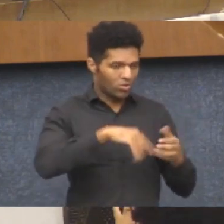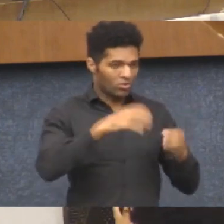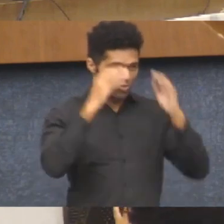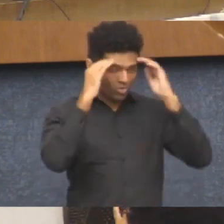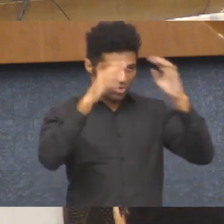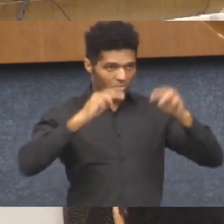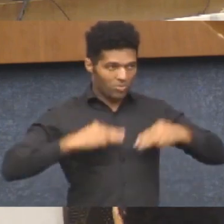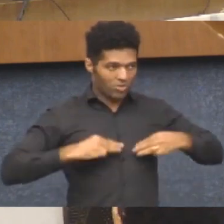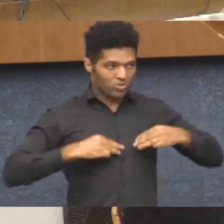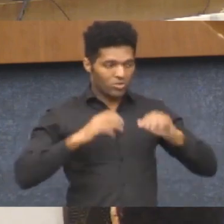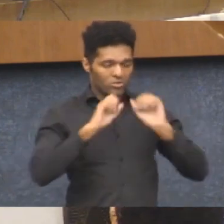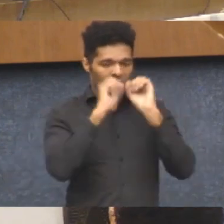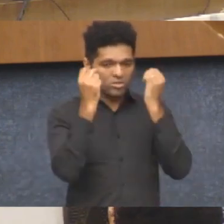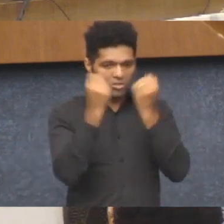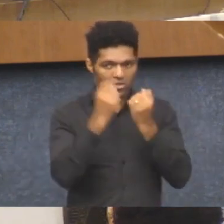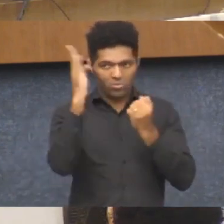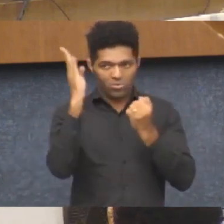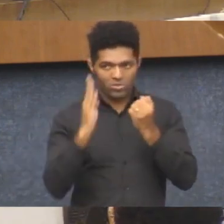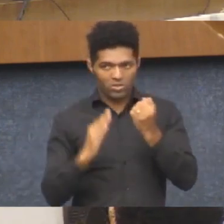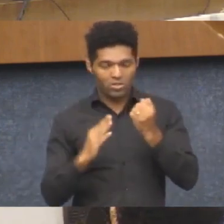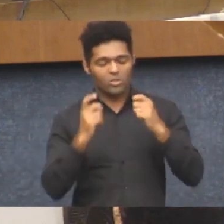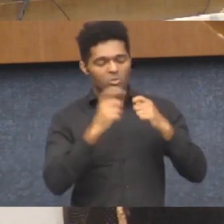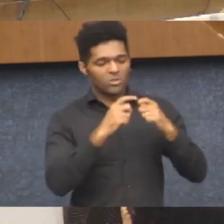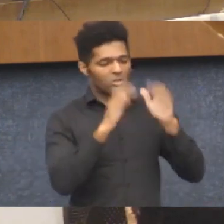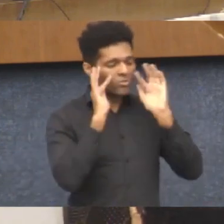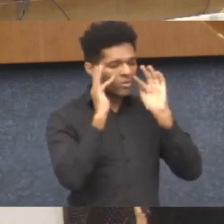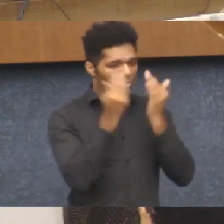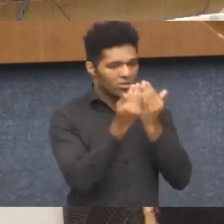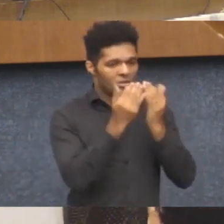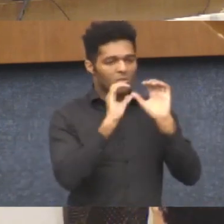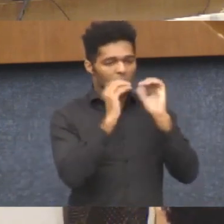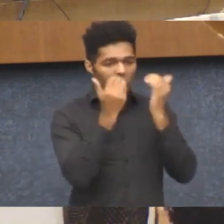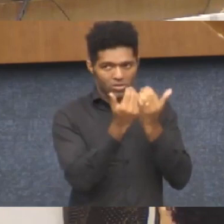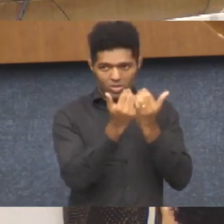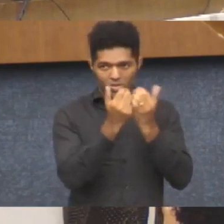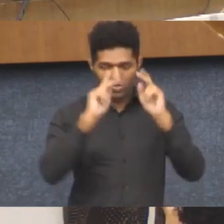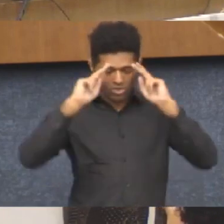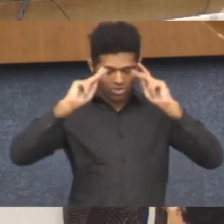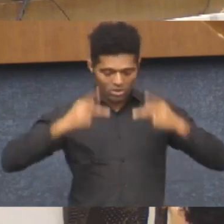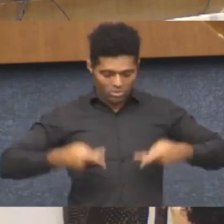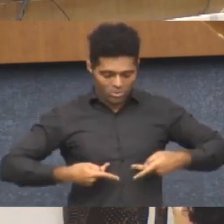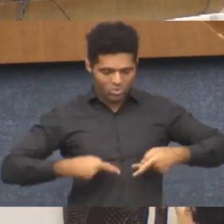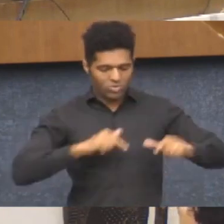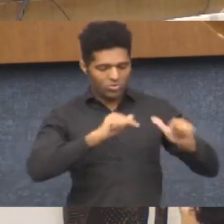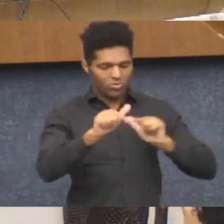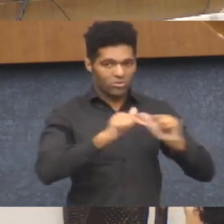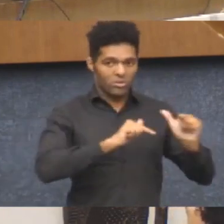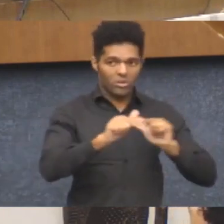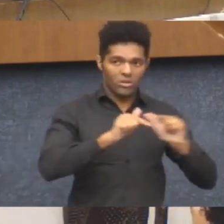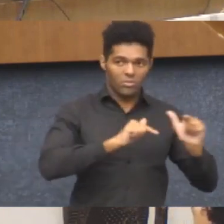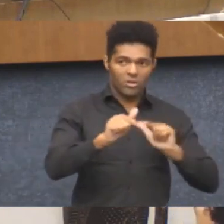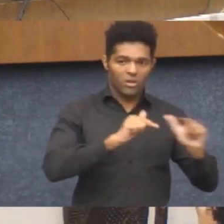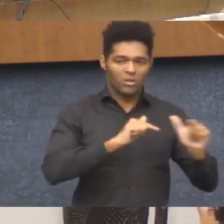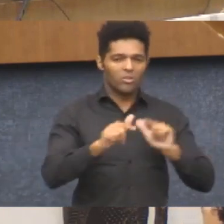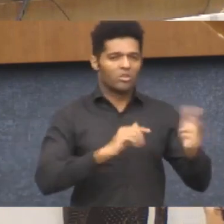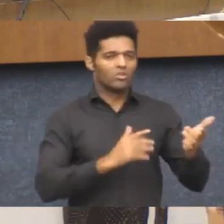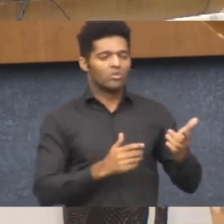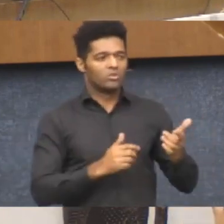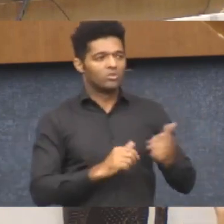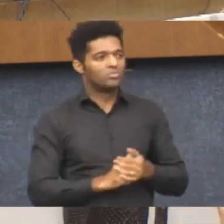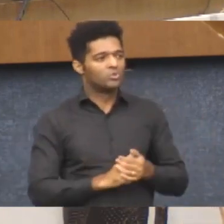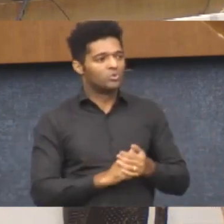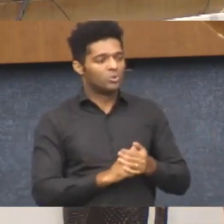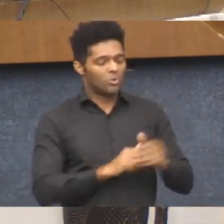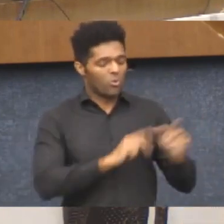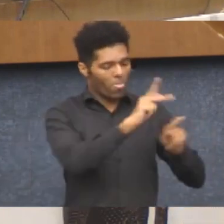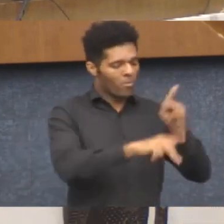Sociedade Brasileira de Medicina de Família e Comunidade, em reconhecimento de sua relevante atuação em favor dos interesses coletivos do povo